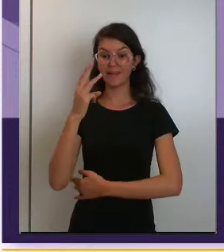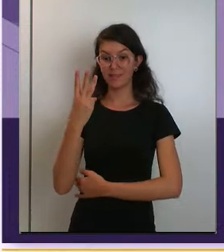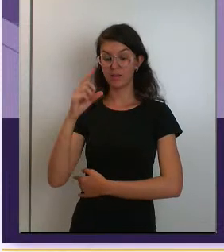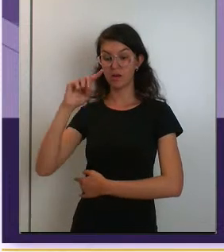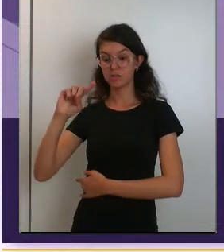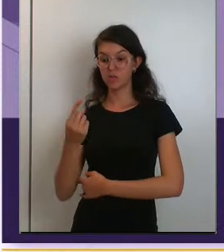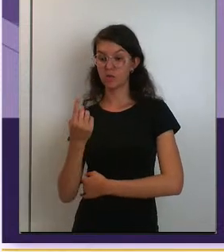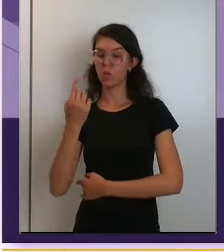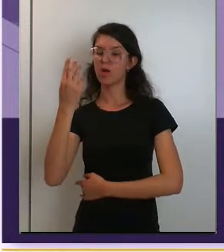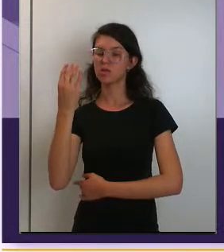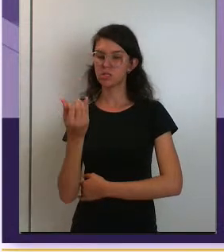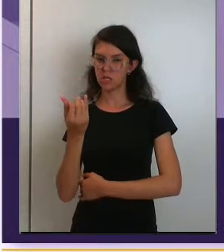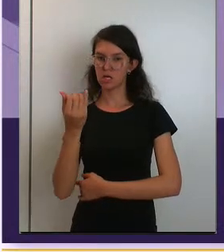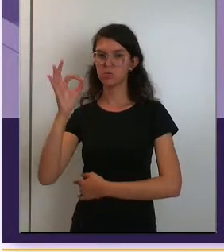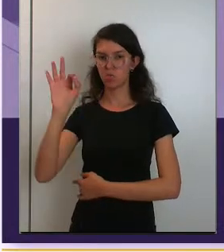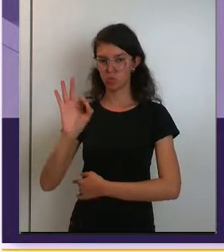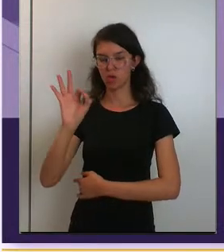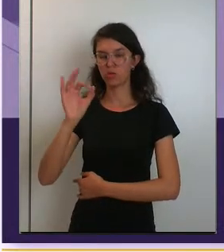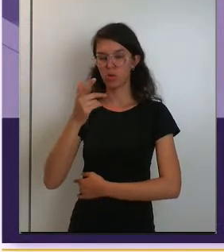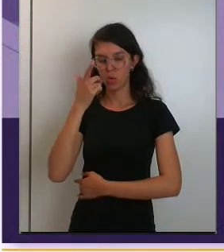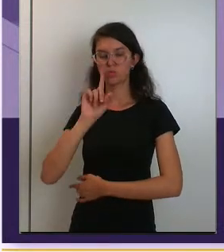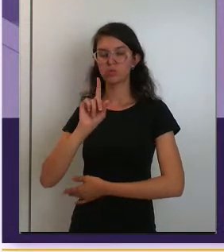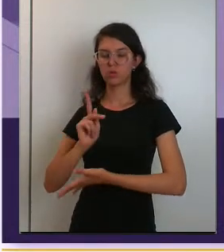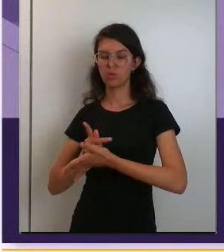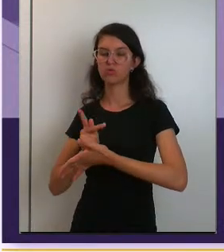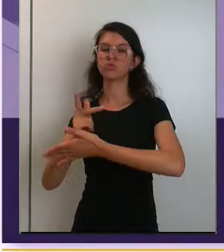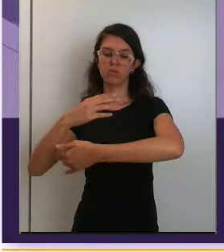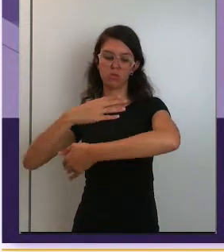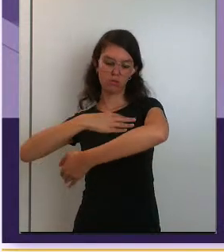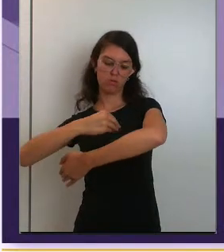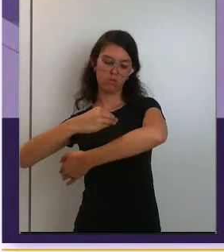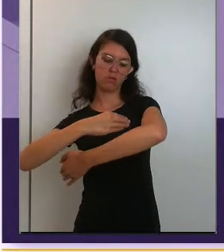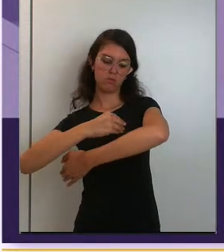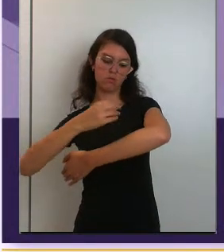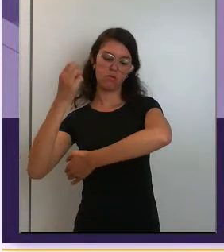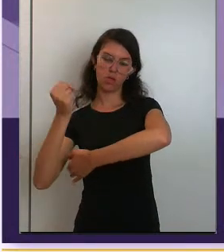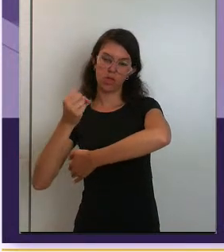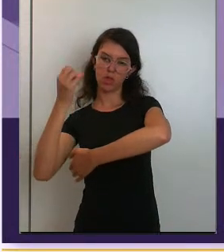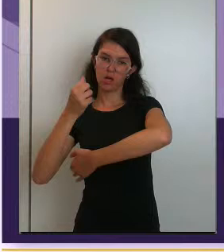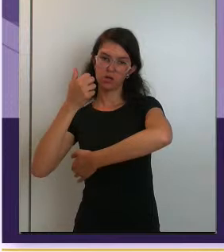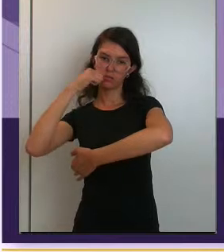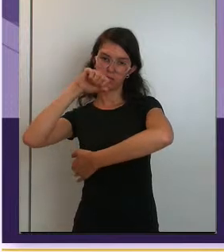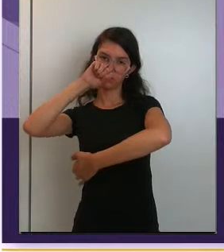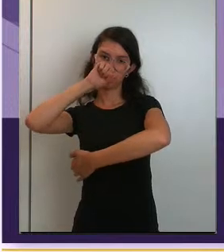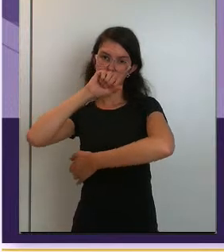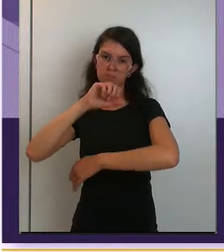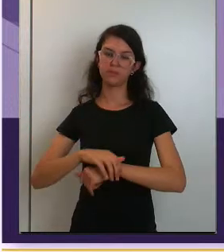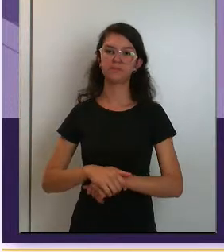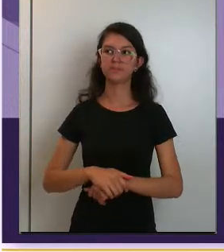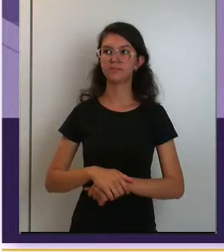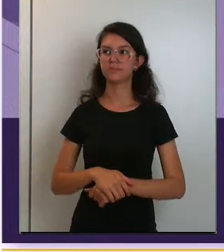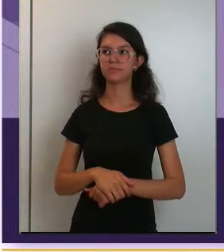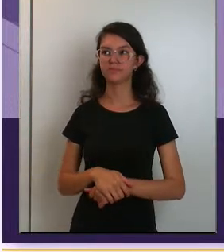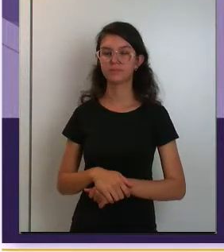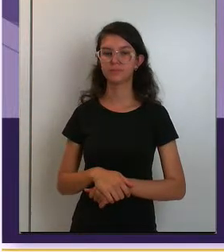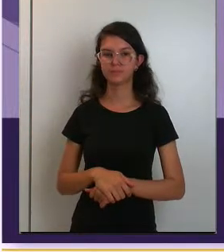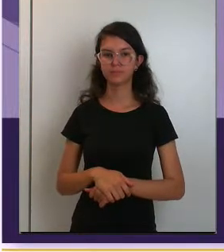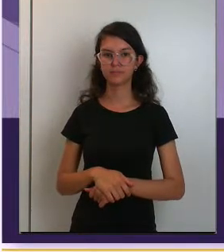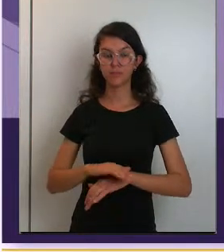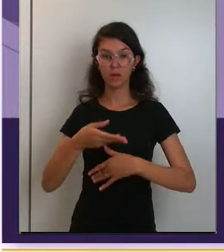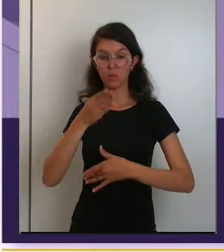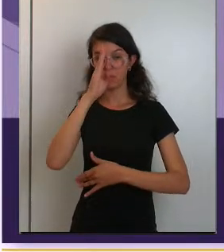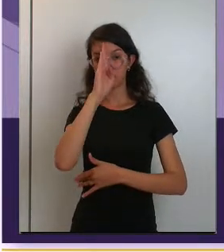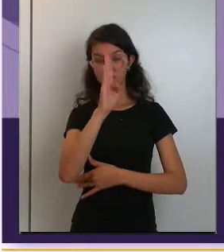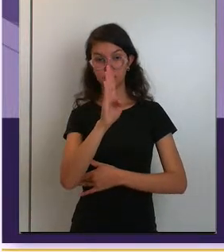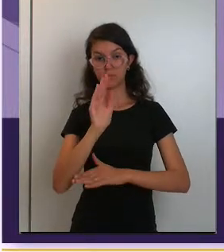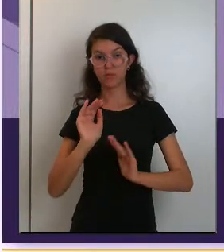43,6%, né, de aleitamento materno nessa faixa etária. Sendo maiores essas prevalências, a gente já vê